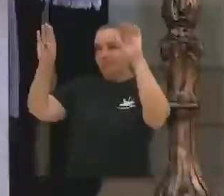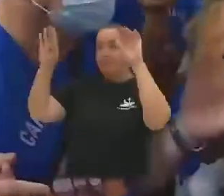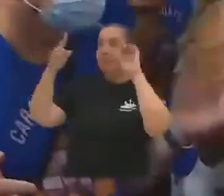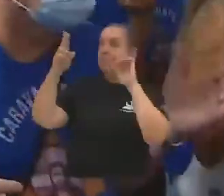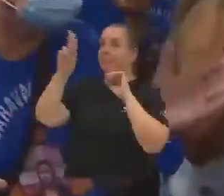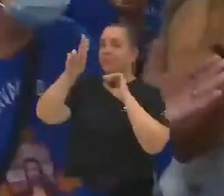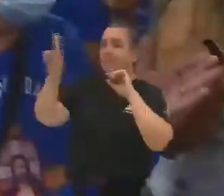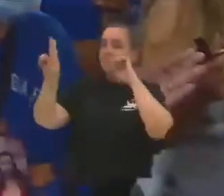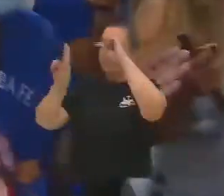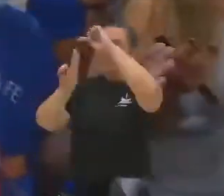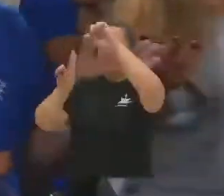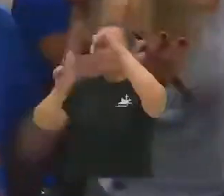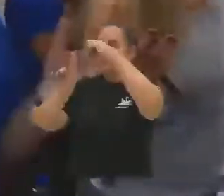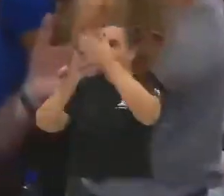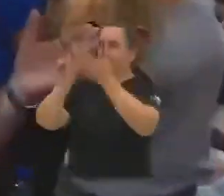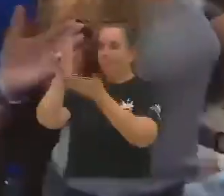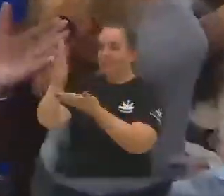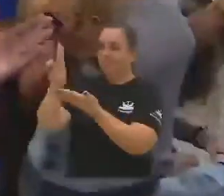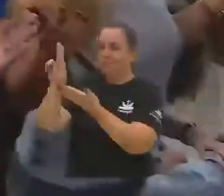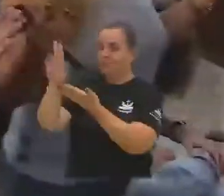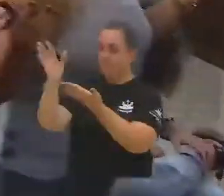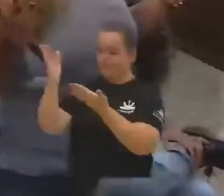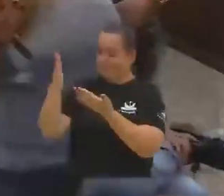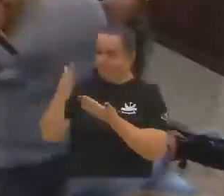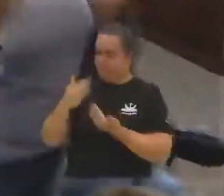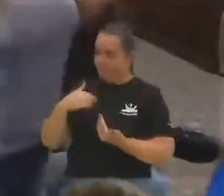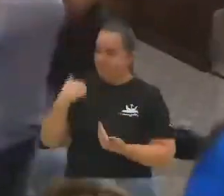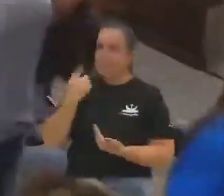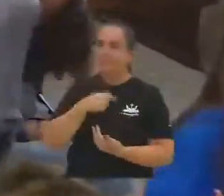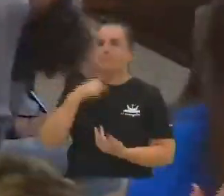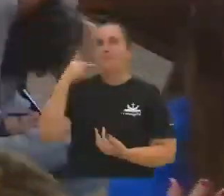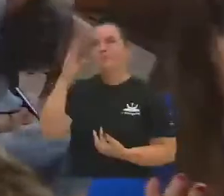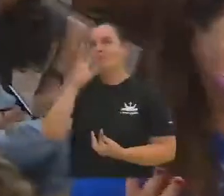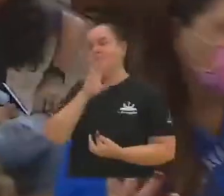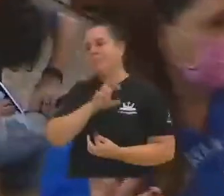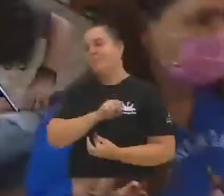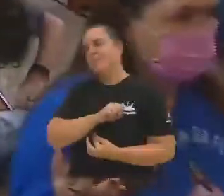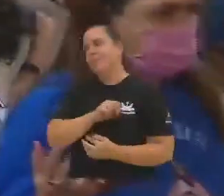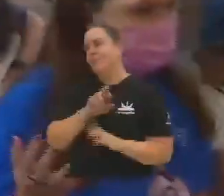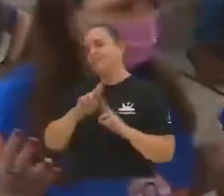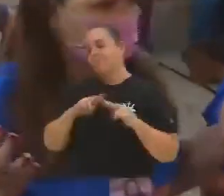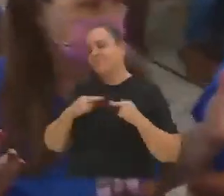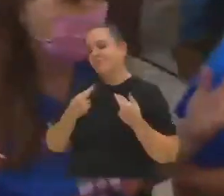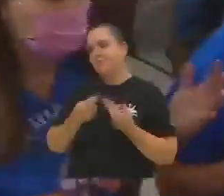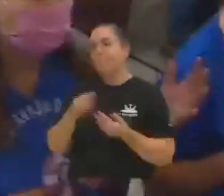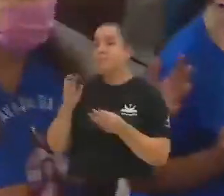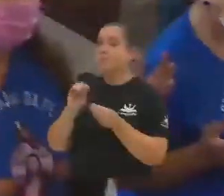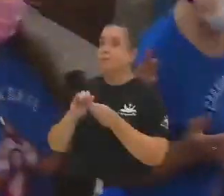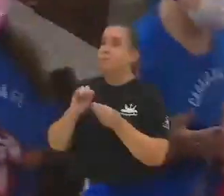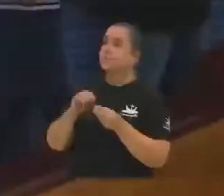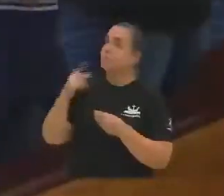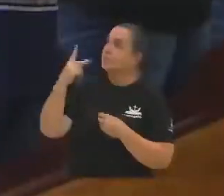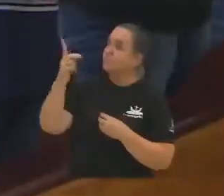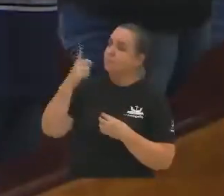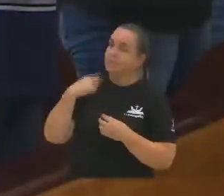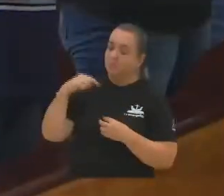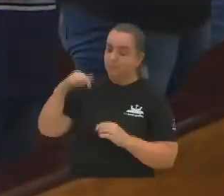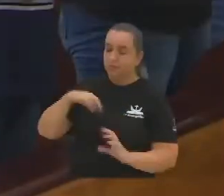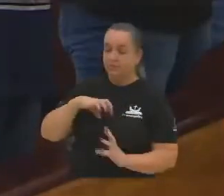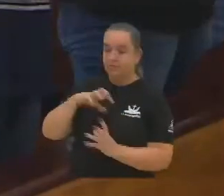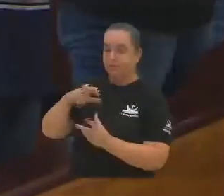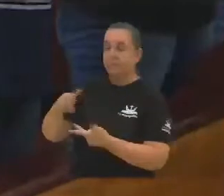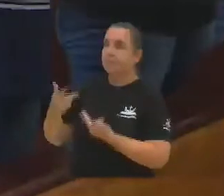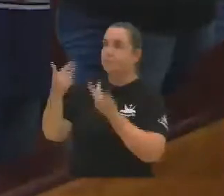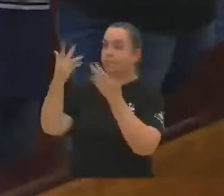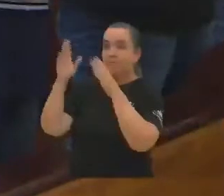céus, santificado seja o vosso nome, venha a nós o vosso reino, seja feita